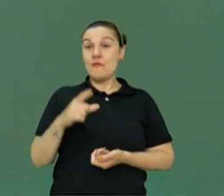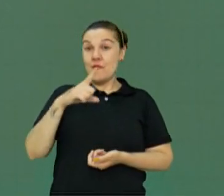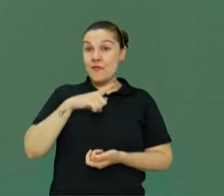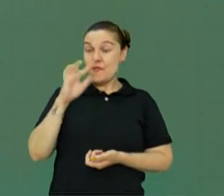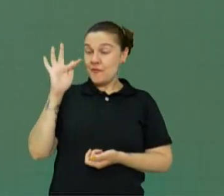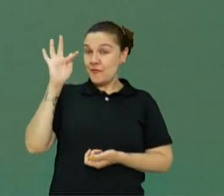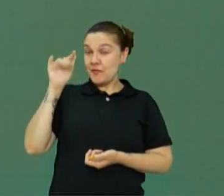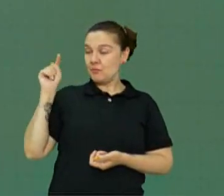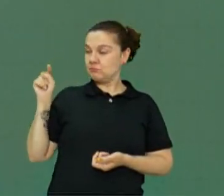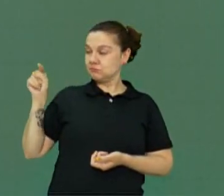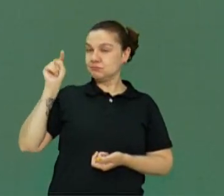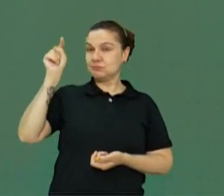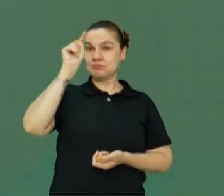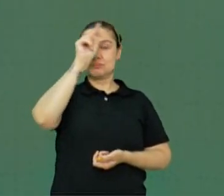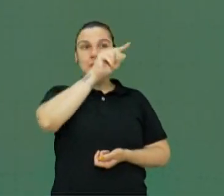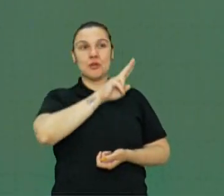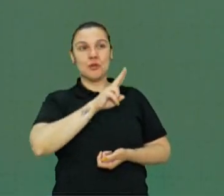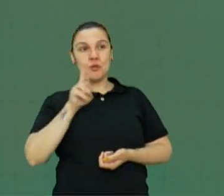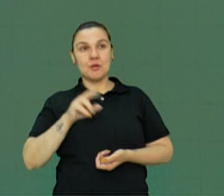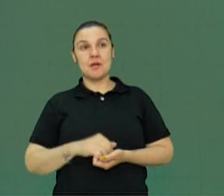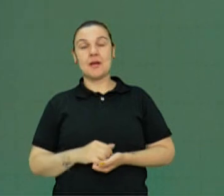eu vou ter aquilo que eu vou chamar de